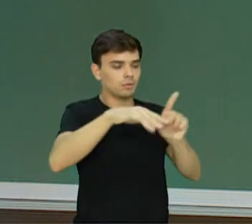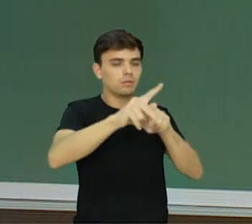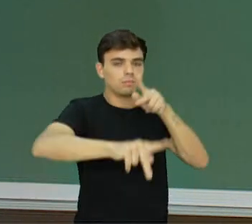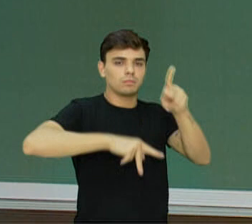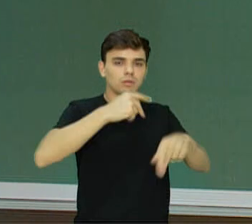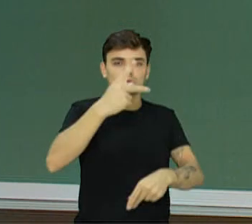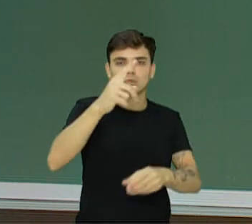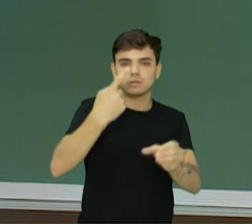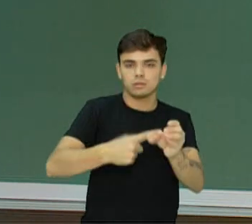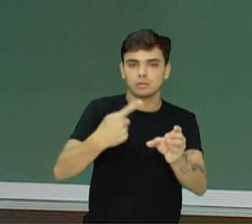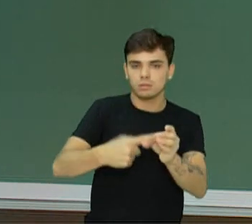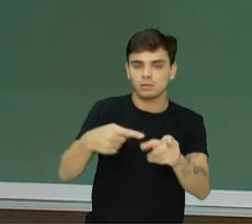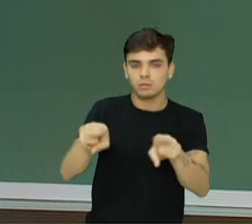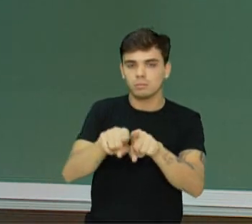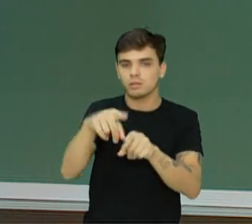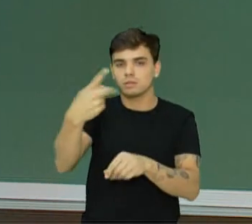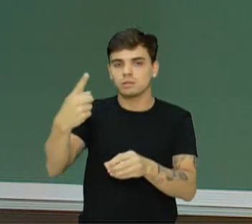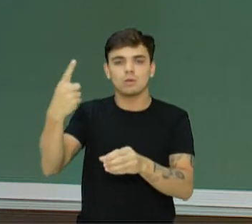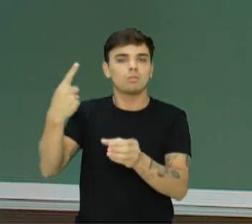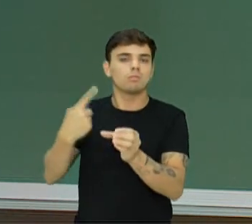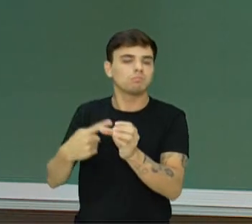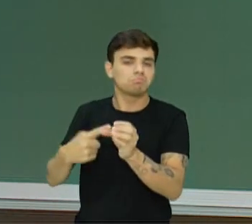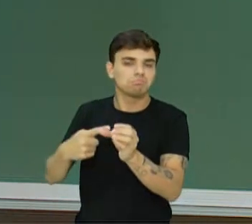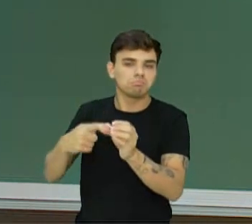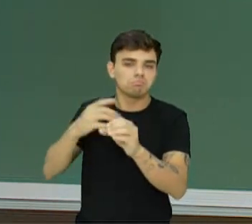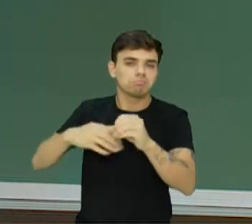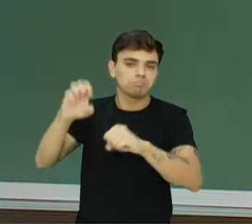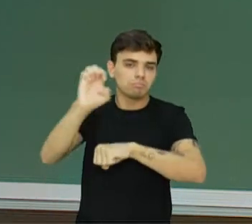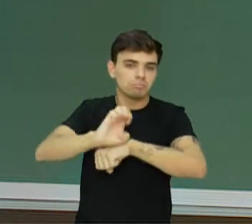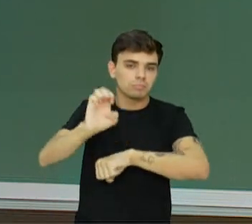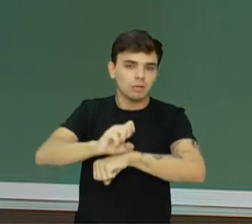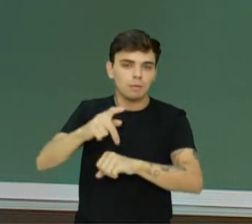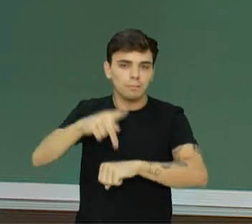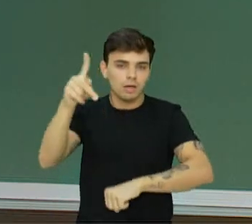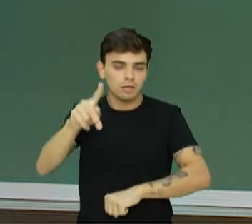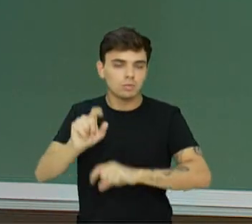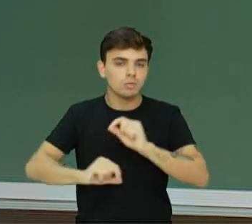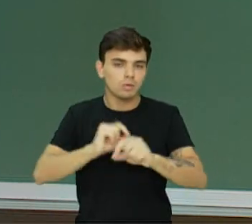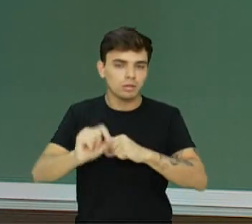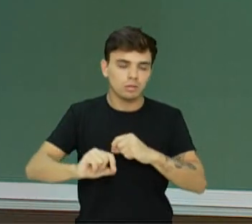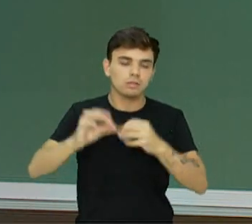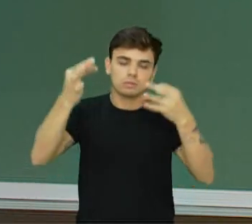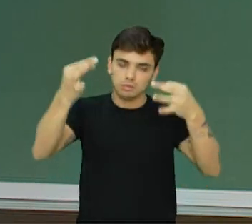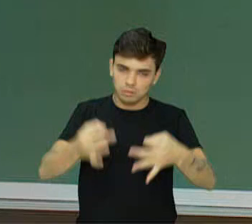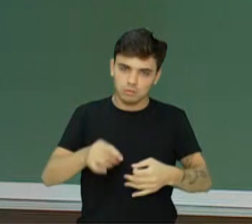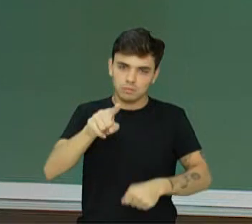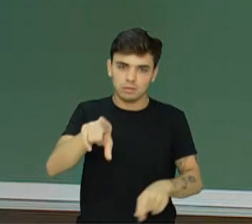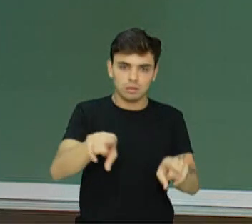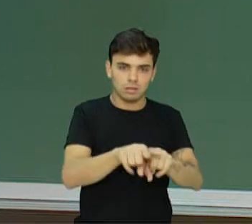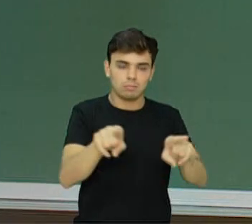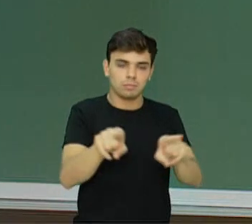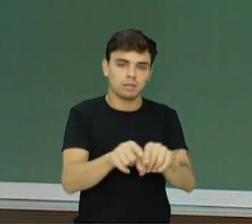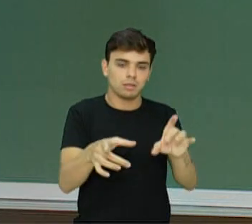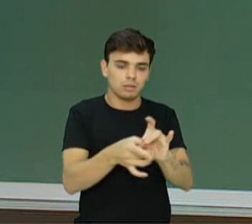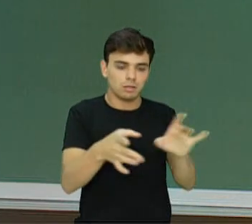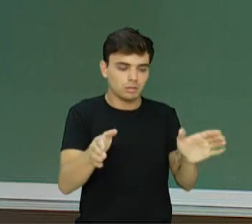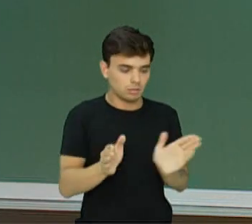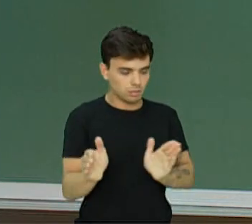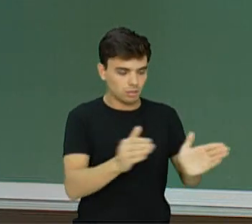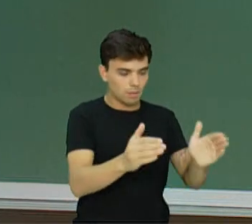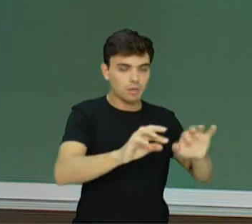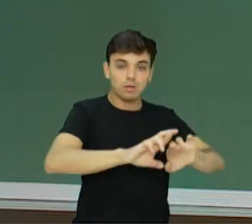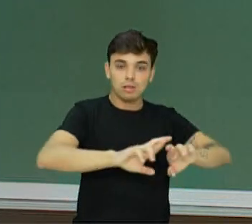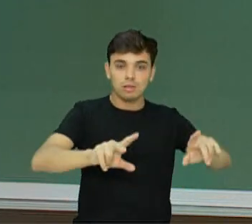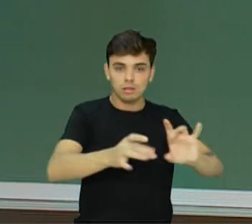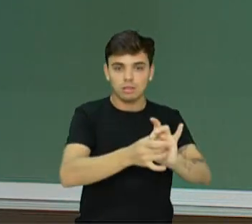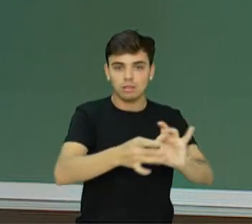sua cidade, do seu município, do seu estado, do seu país, com certeza você está deixando um caminho aberto